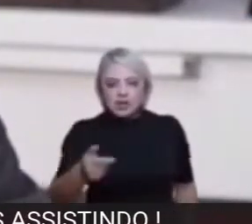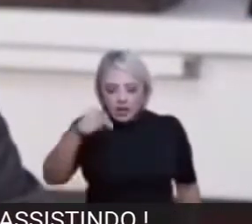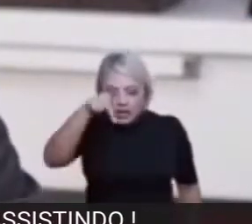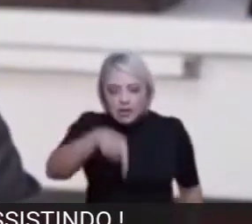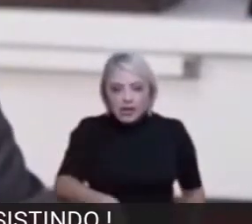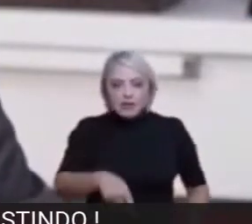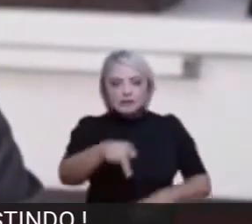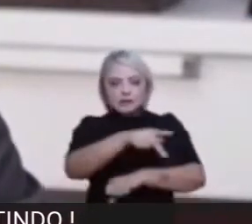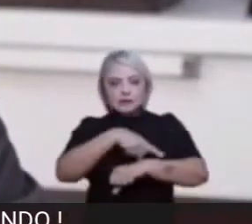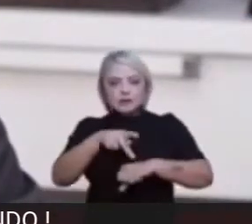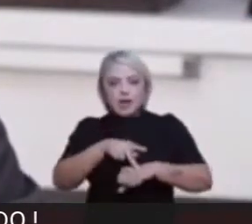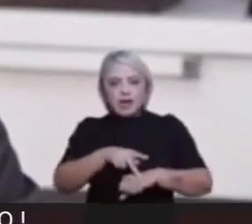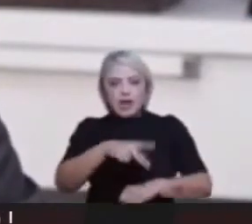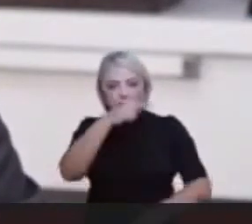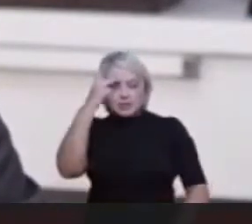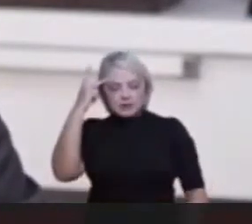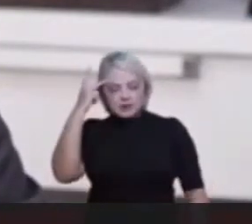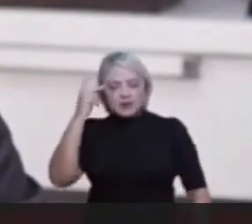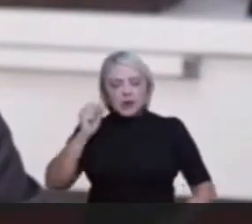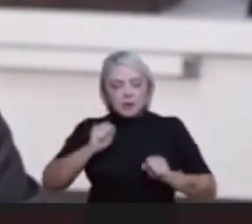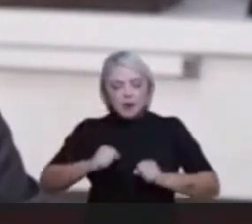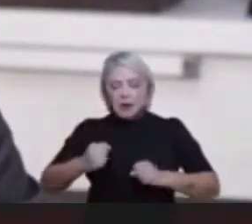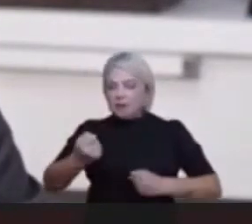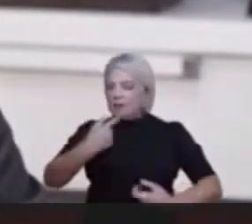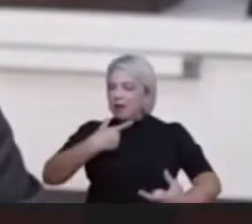pessoas podem me atacar de qualquer coisa.